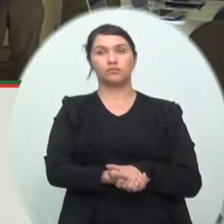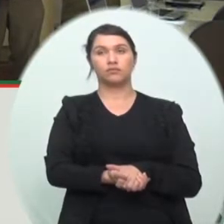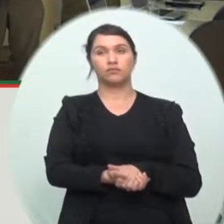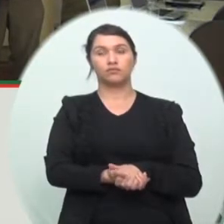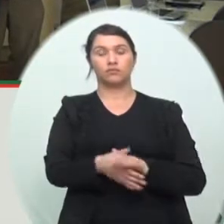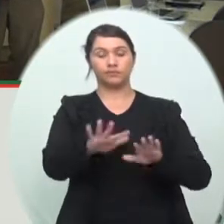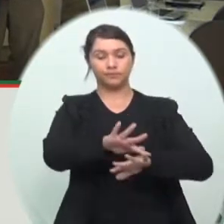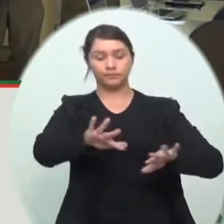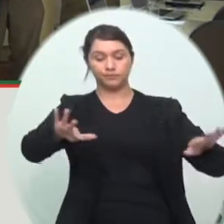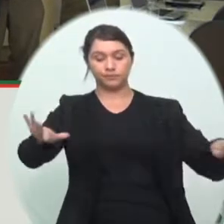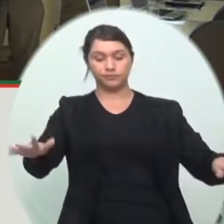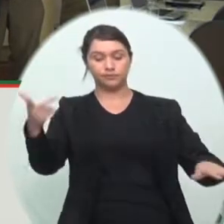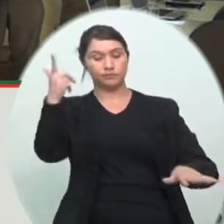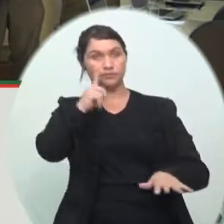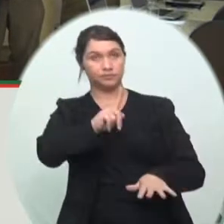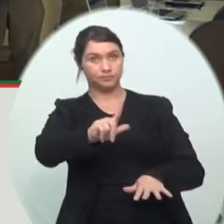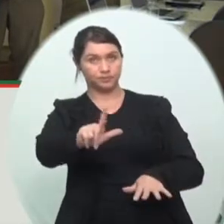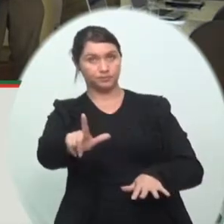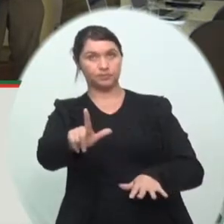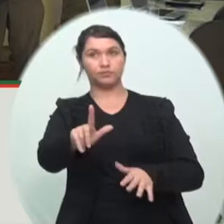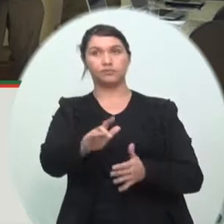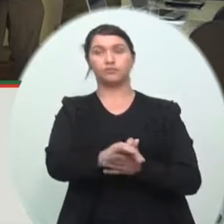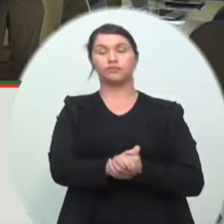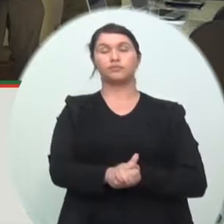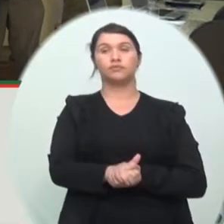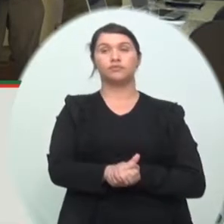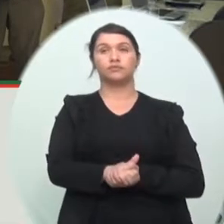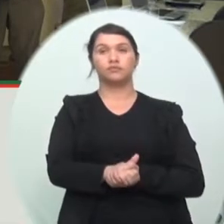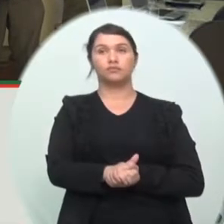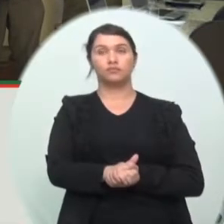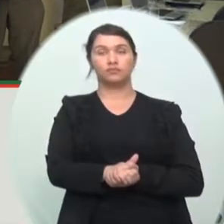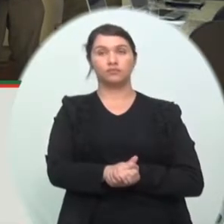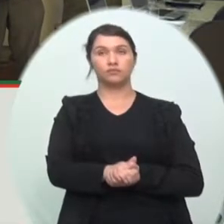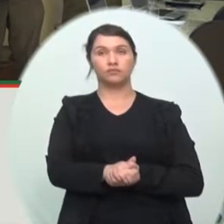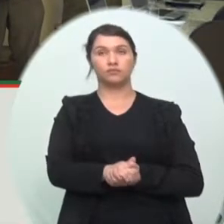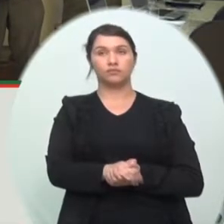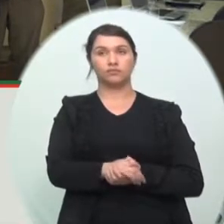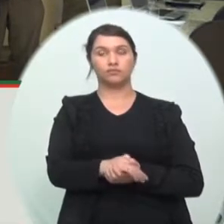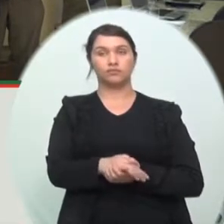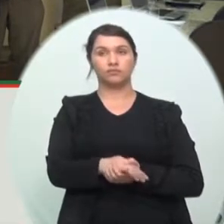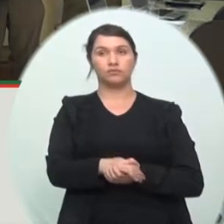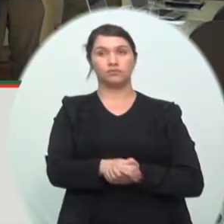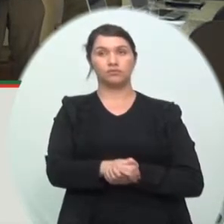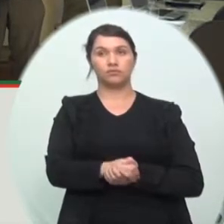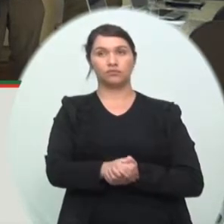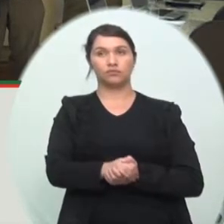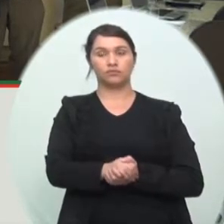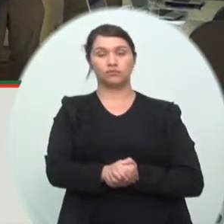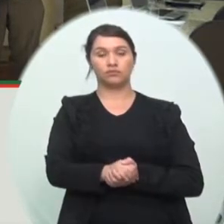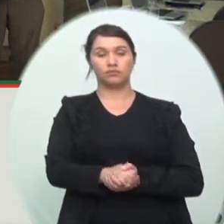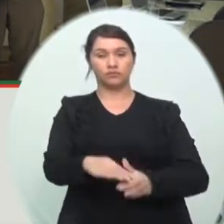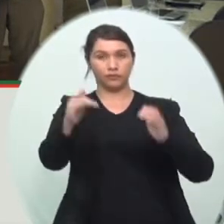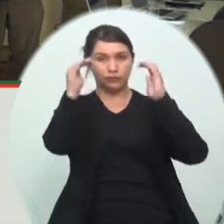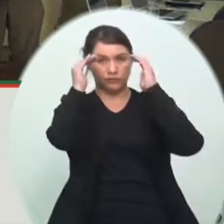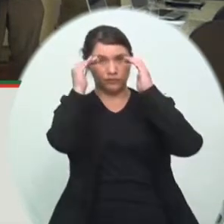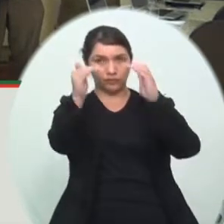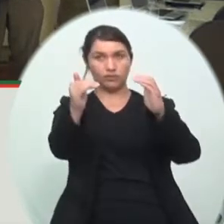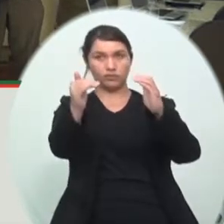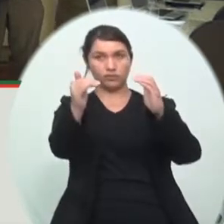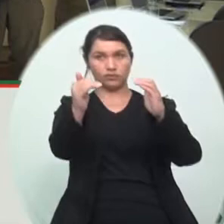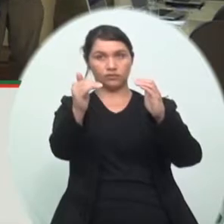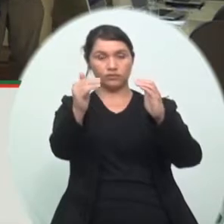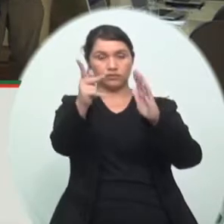a disciplina na execução e estabelecer os trade-offs. Ou seja, foco em